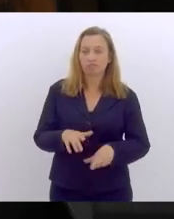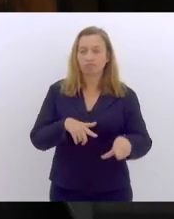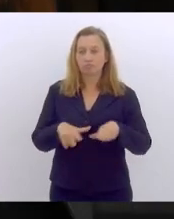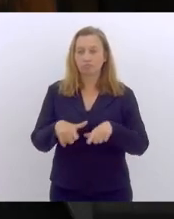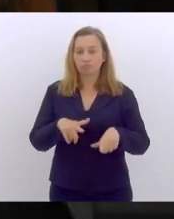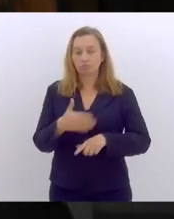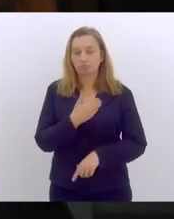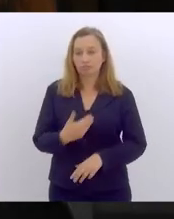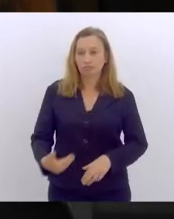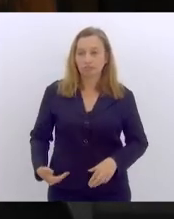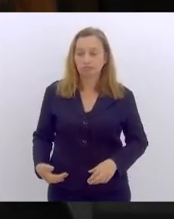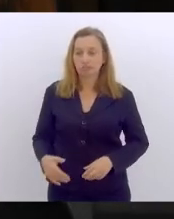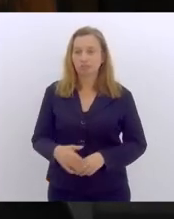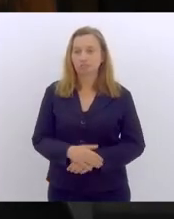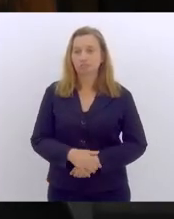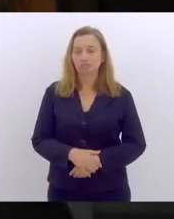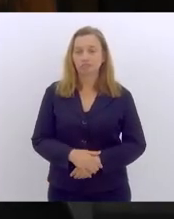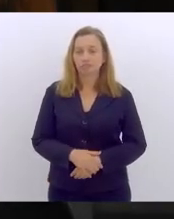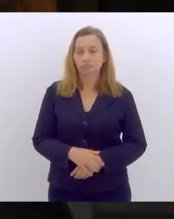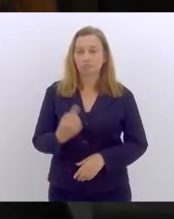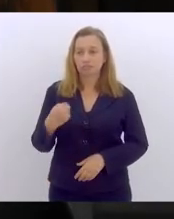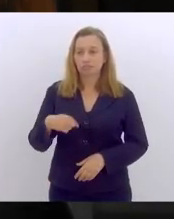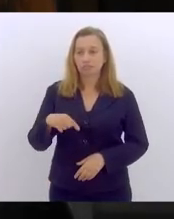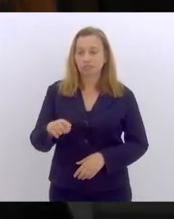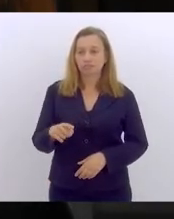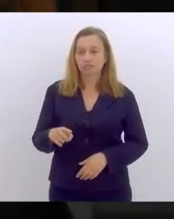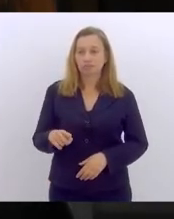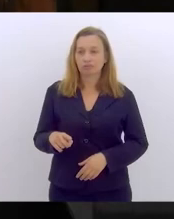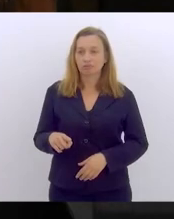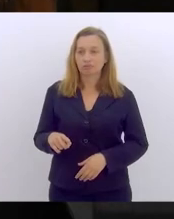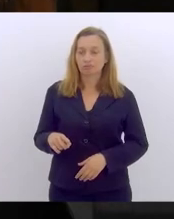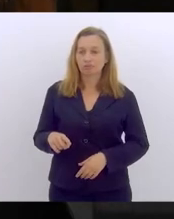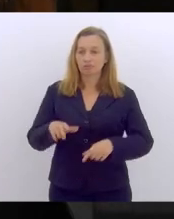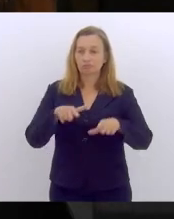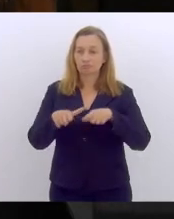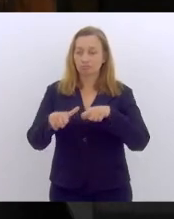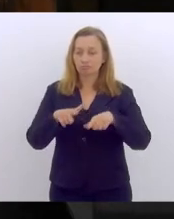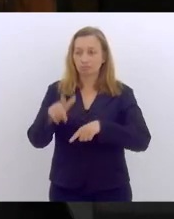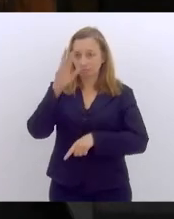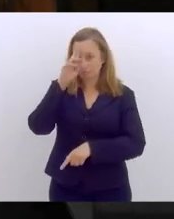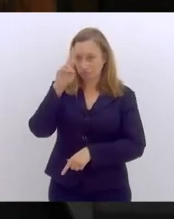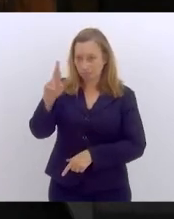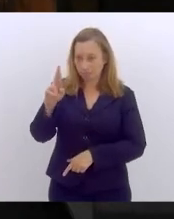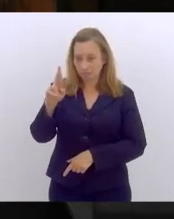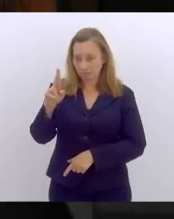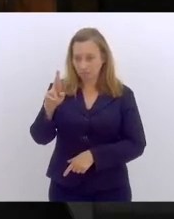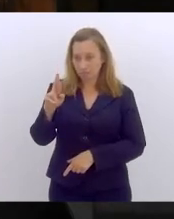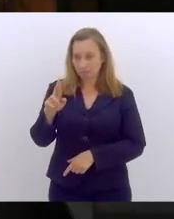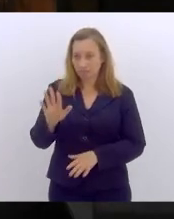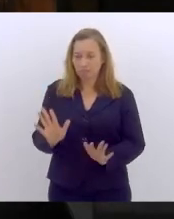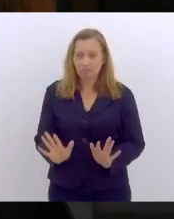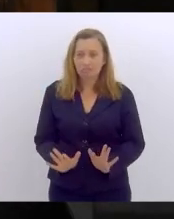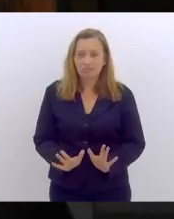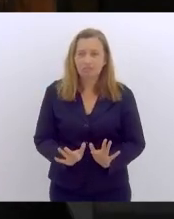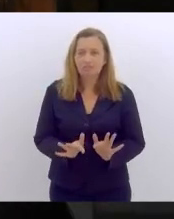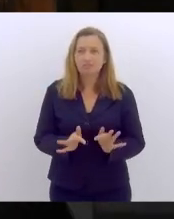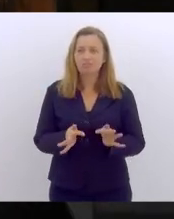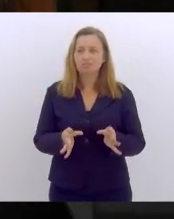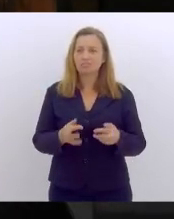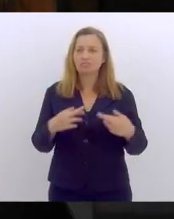público, se ia ocupar um cargo de chefia, fosse uma humilde sessão,